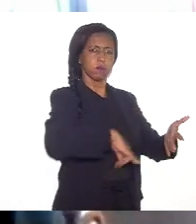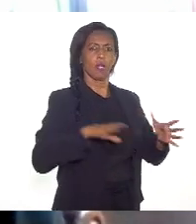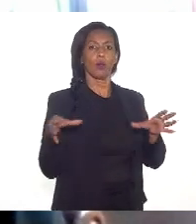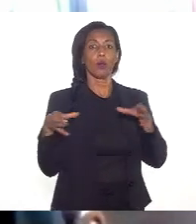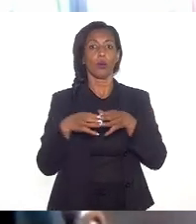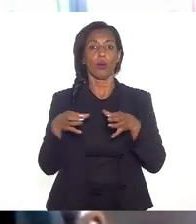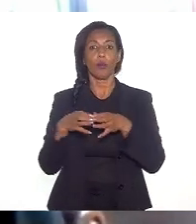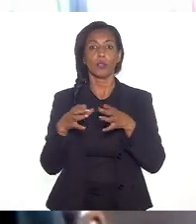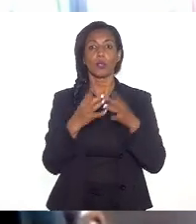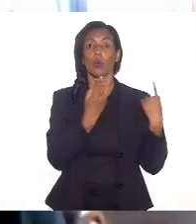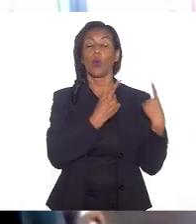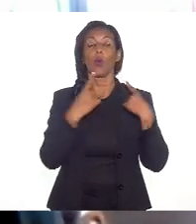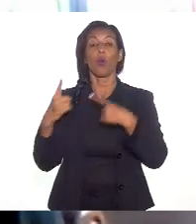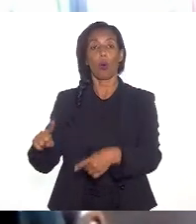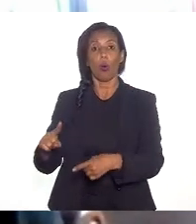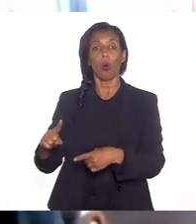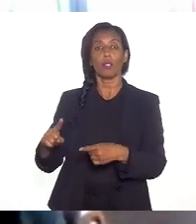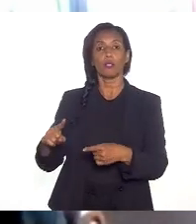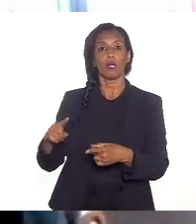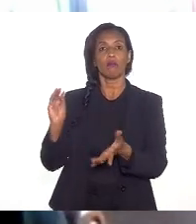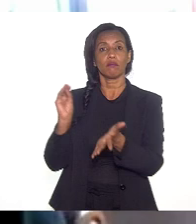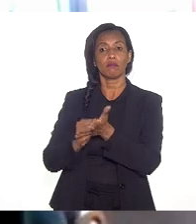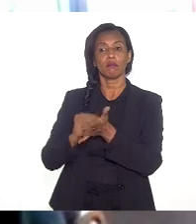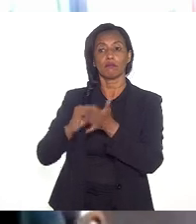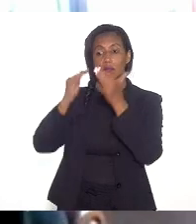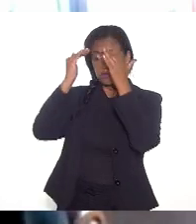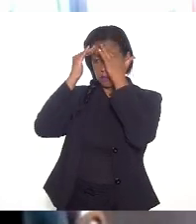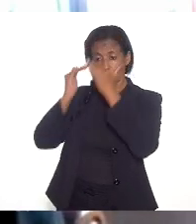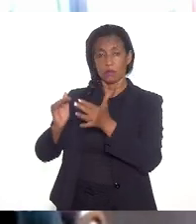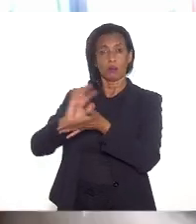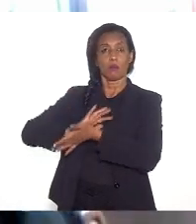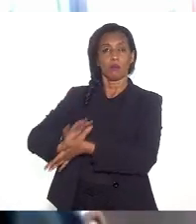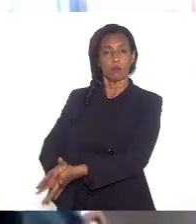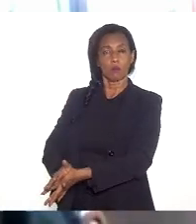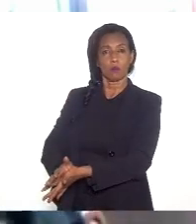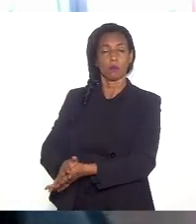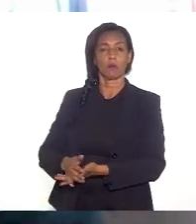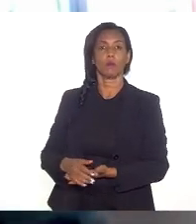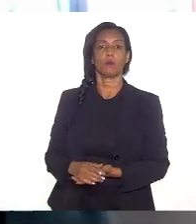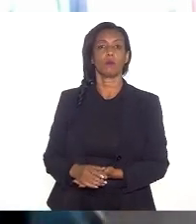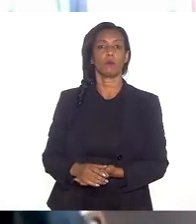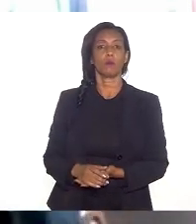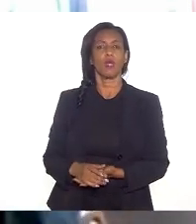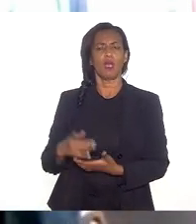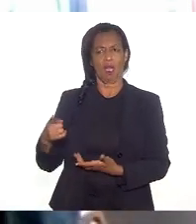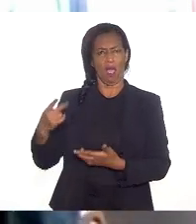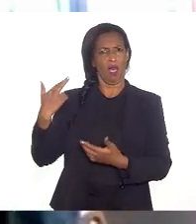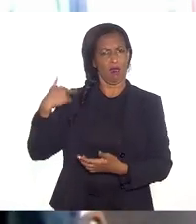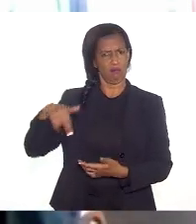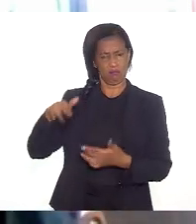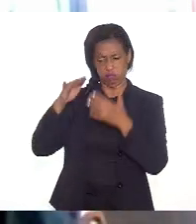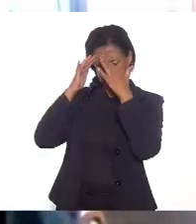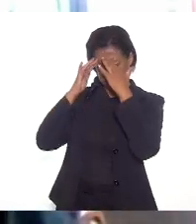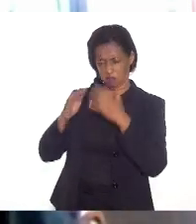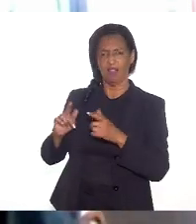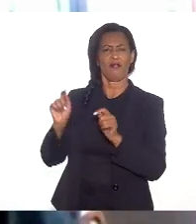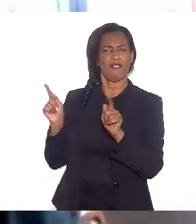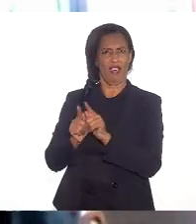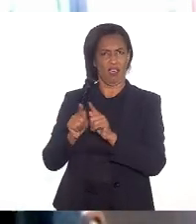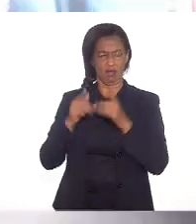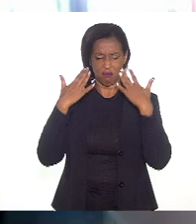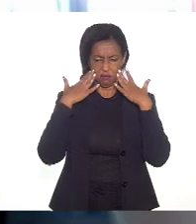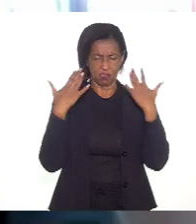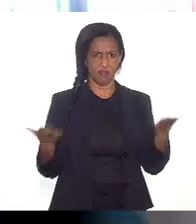Comissão contra a Intolerância e o Racismo vai, obviamente, e a intolerância religiosa, se manifestar claramente sobre